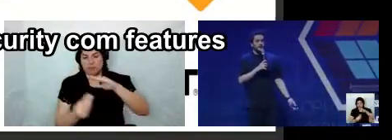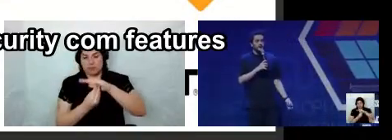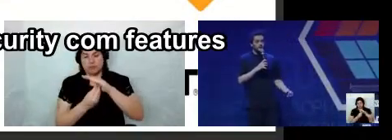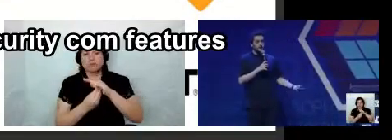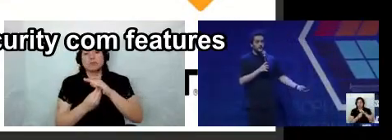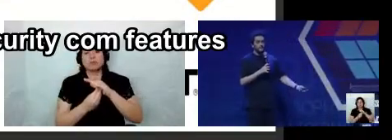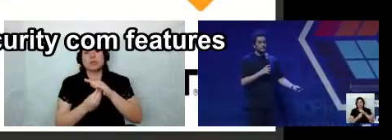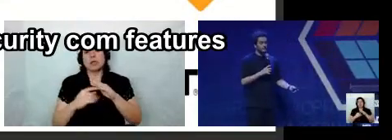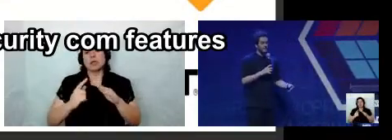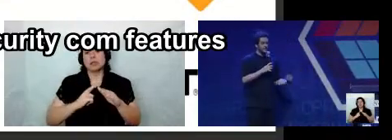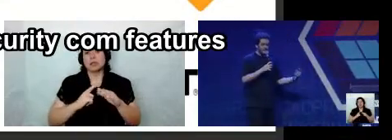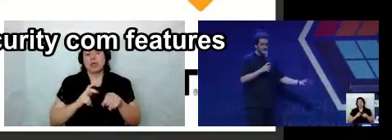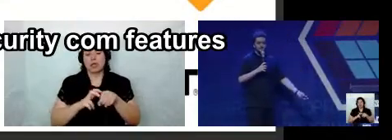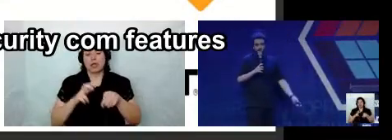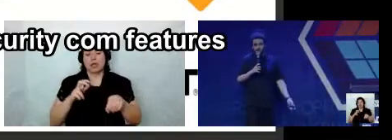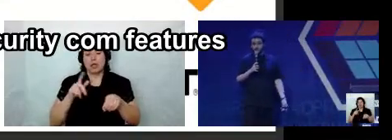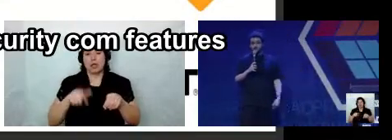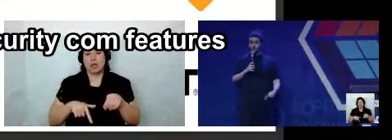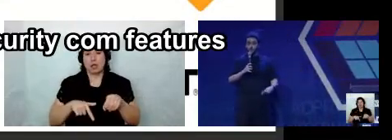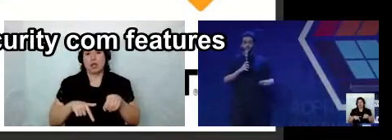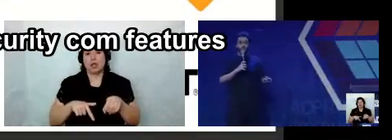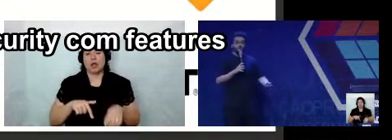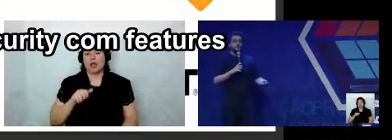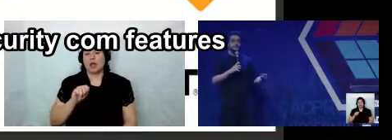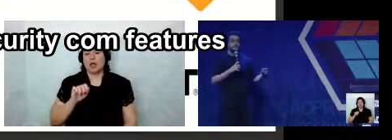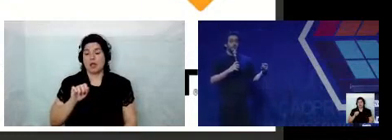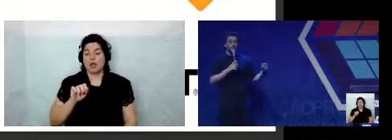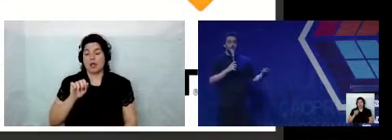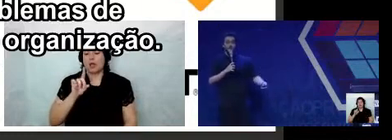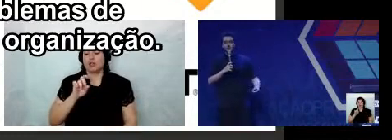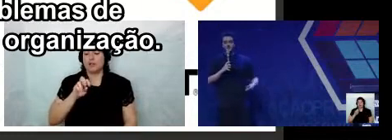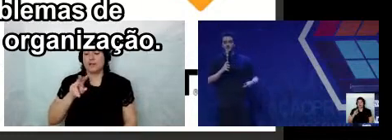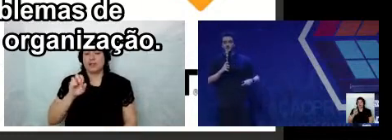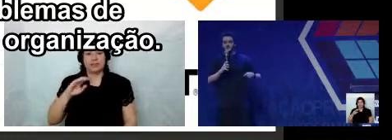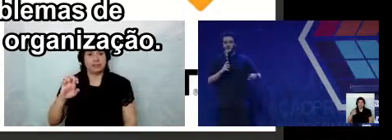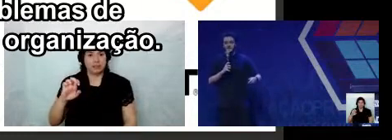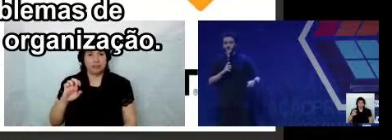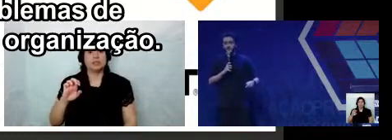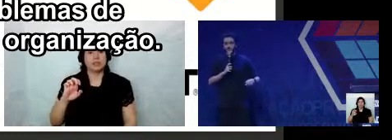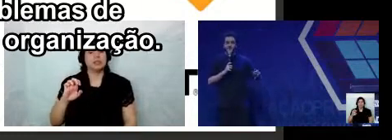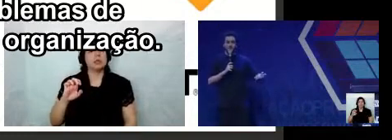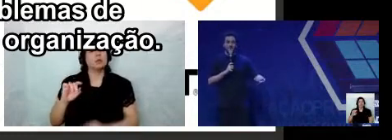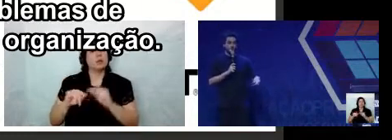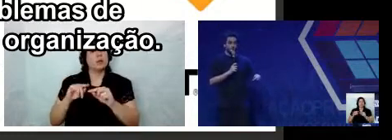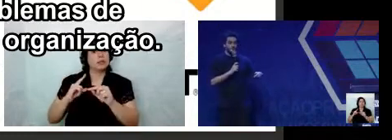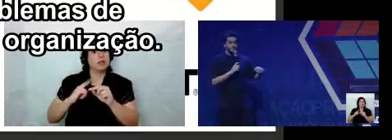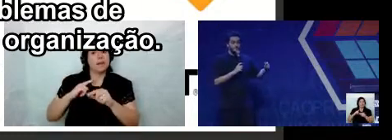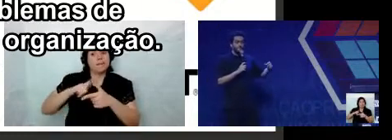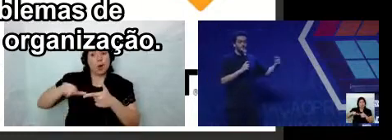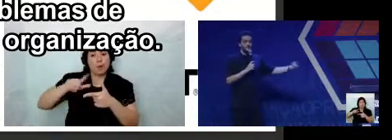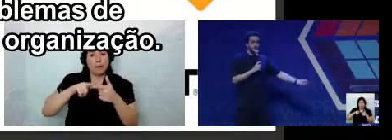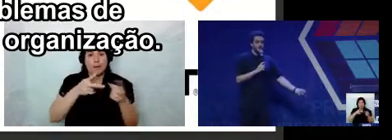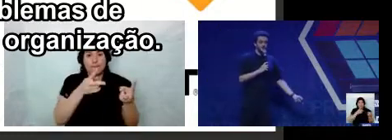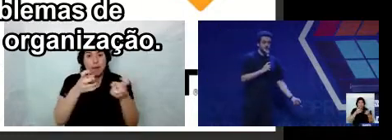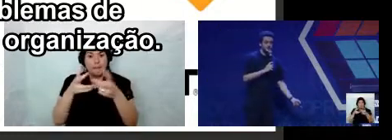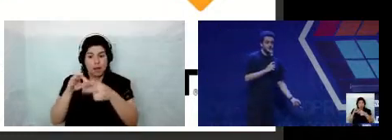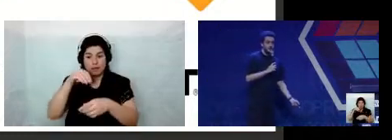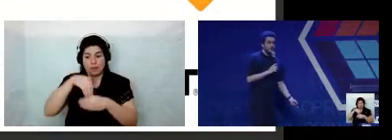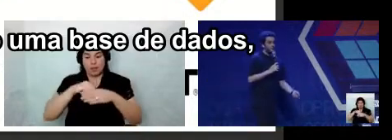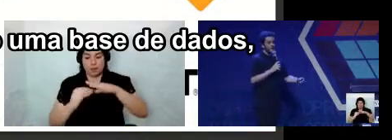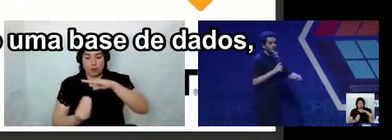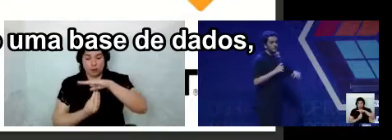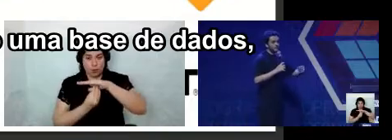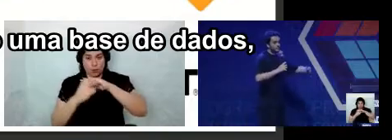tem o GitHub Advanced Security com features que permitem você analisar problemas de segurança nos repositórios da sua